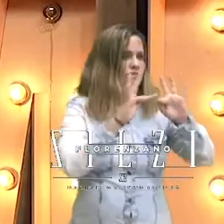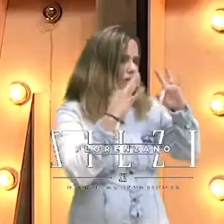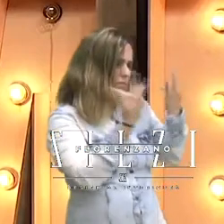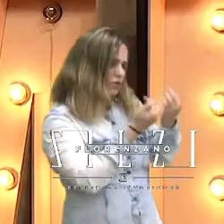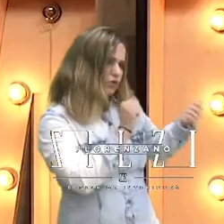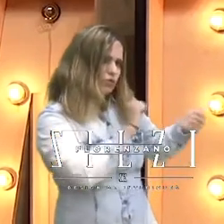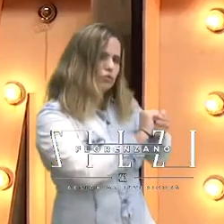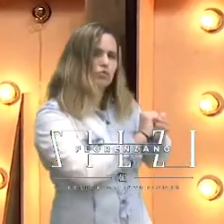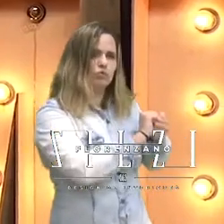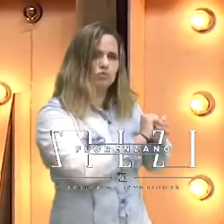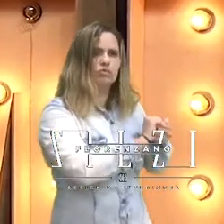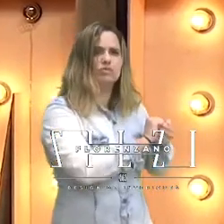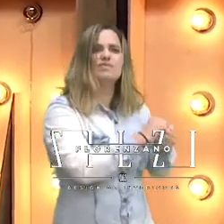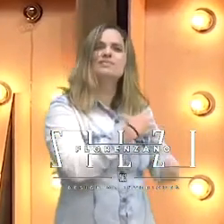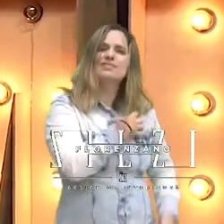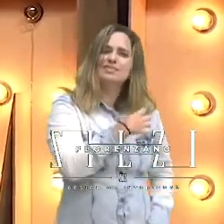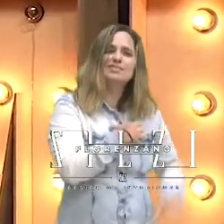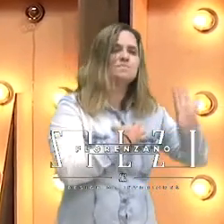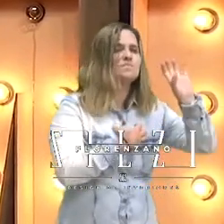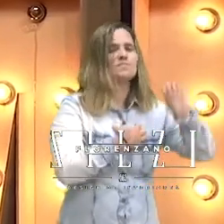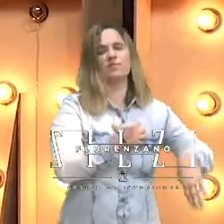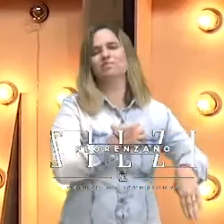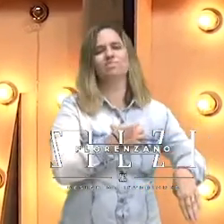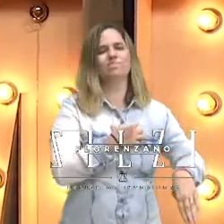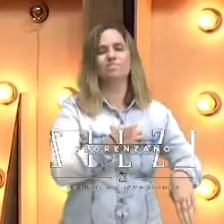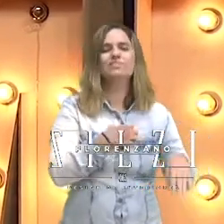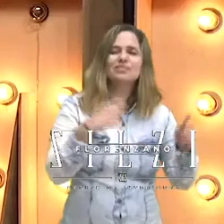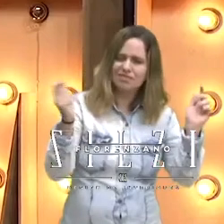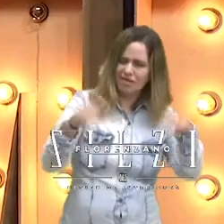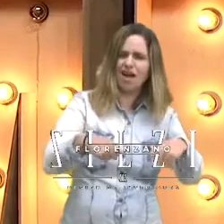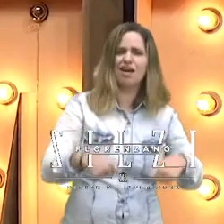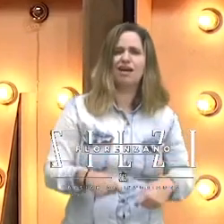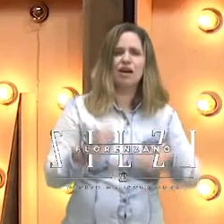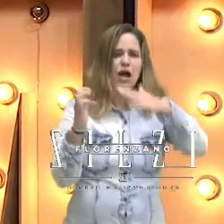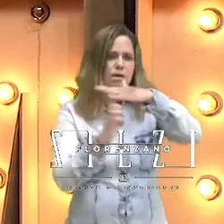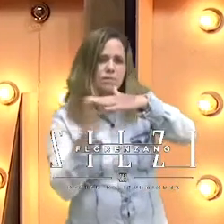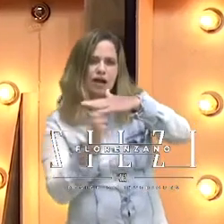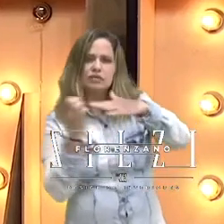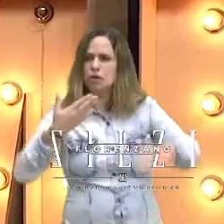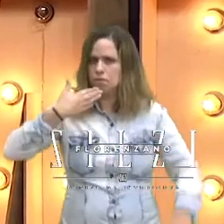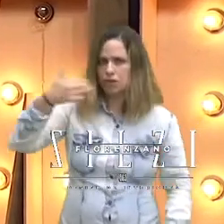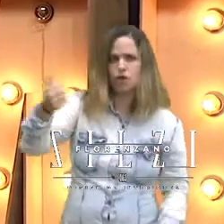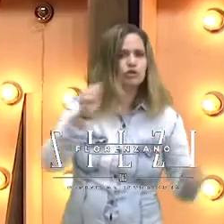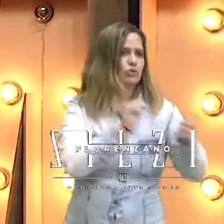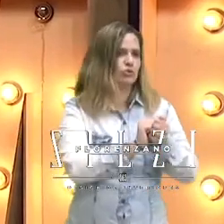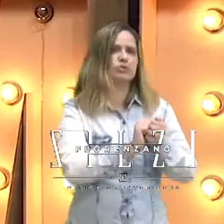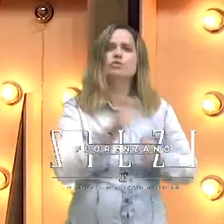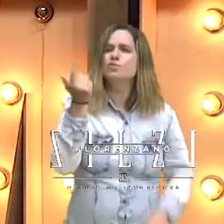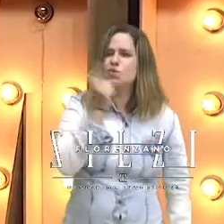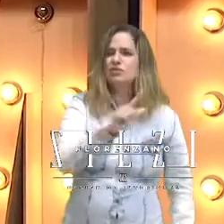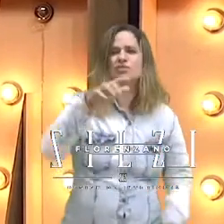maior. Junto a gente pode ganhar mais. Junto a gente pode empreender mais. Junto a gente pode conseguir fazer coisas que sozinho não